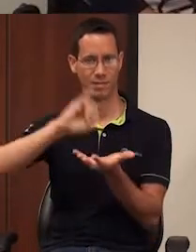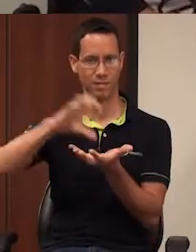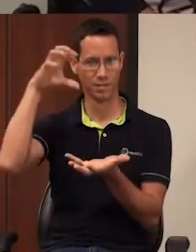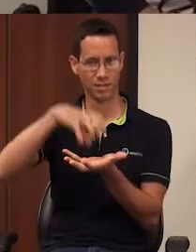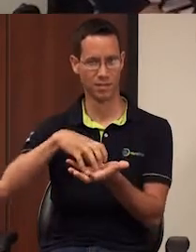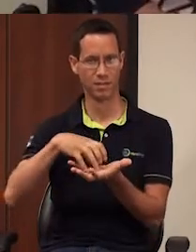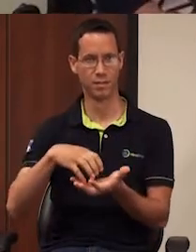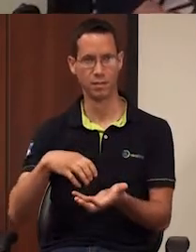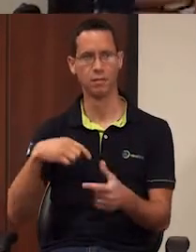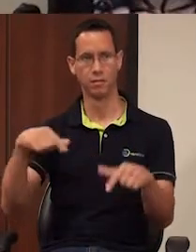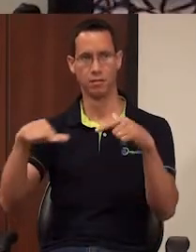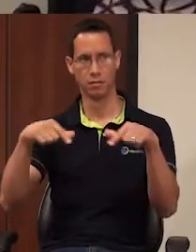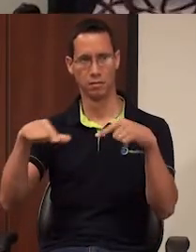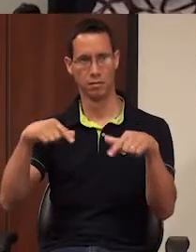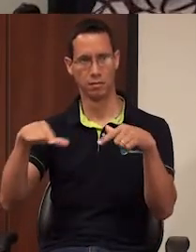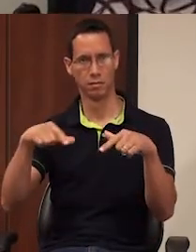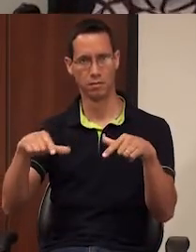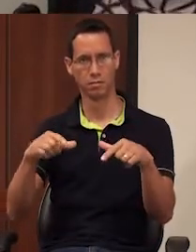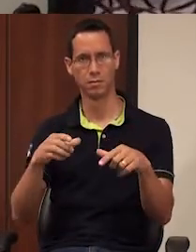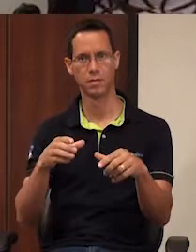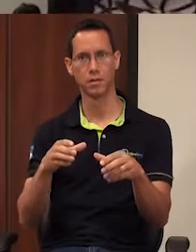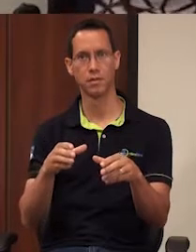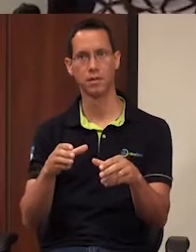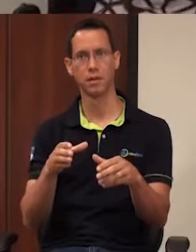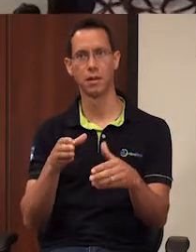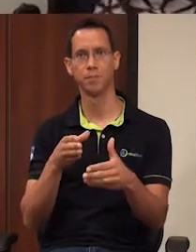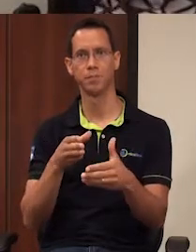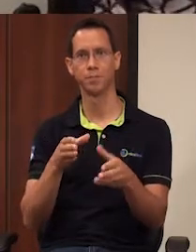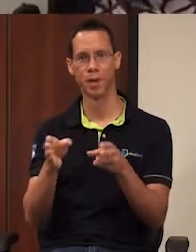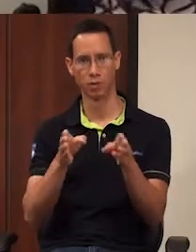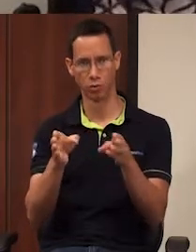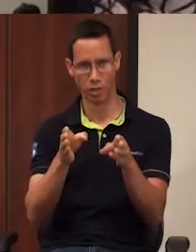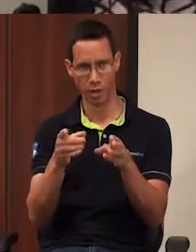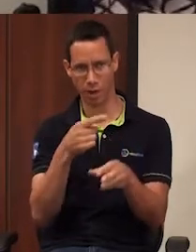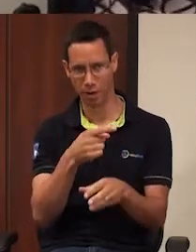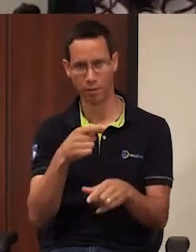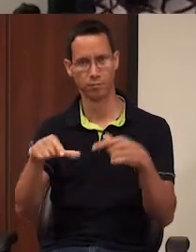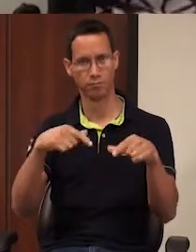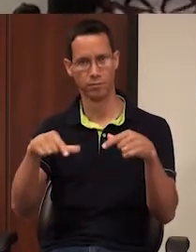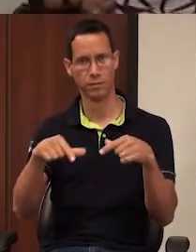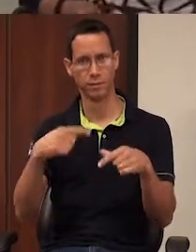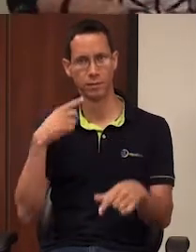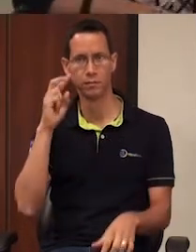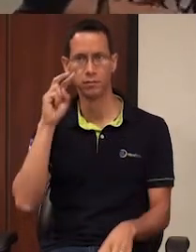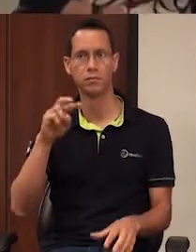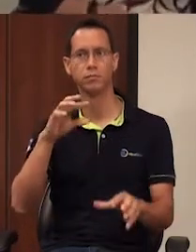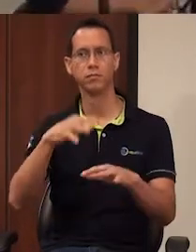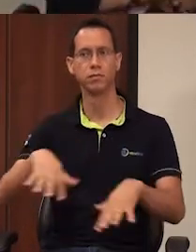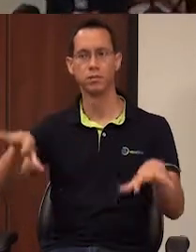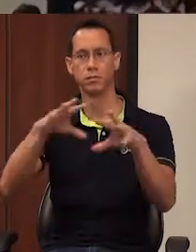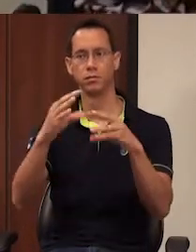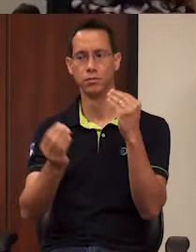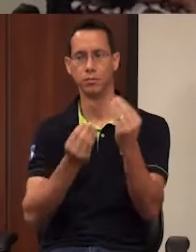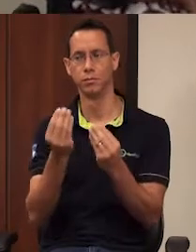Como eu trabalho na assessoria, eu tenho uma visão um pouco mais geral, né, de